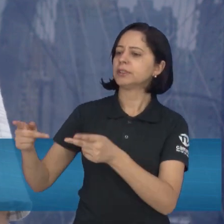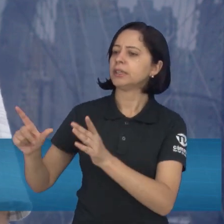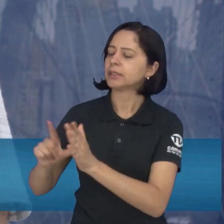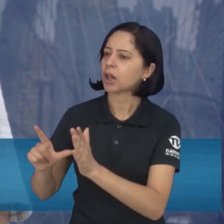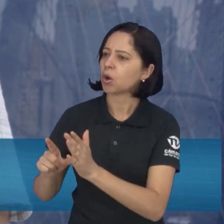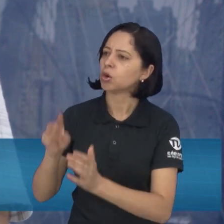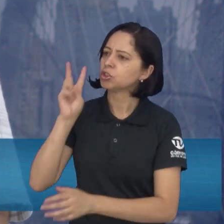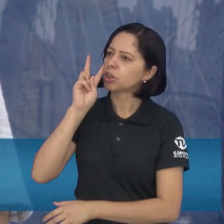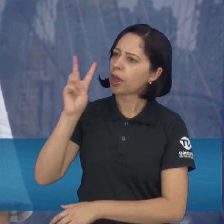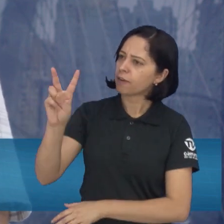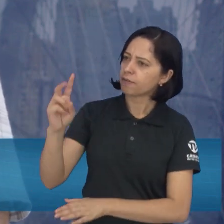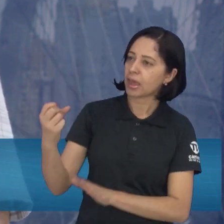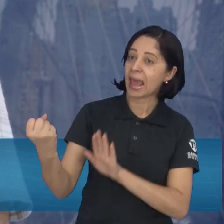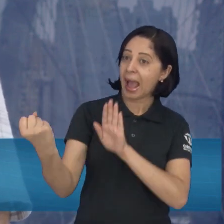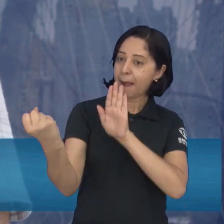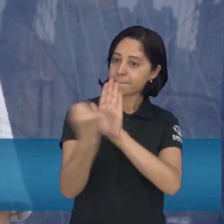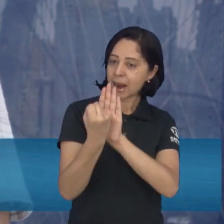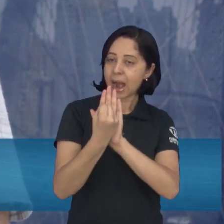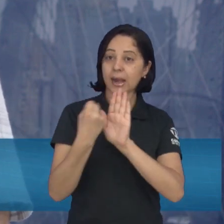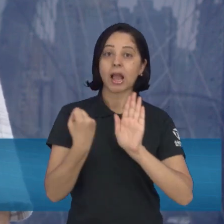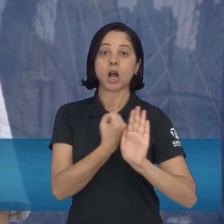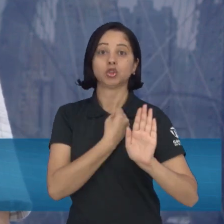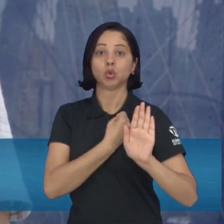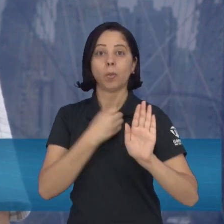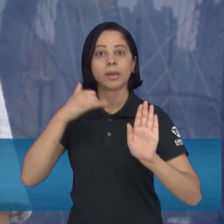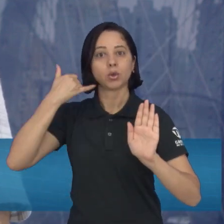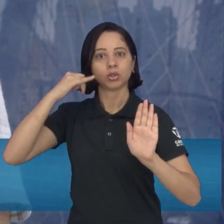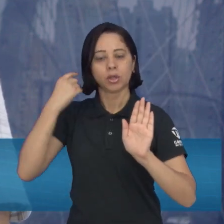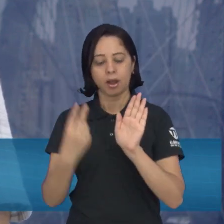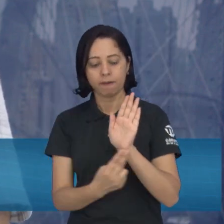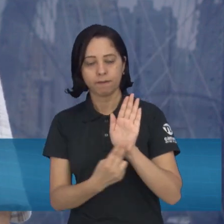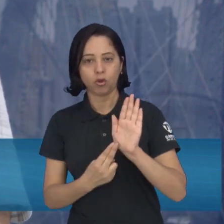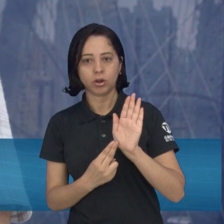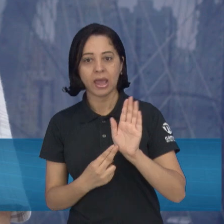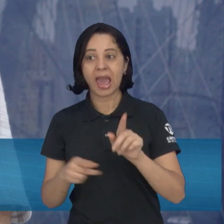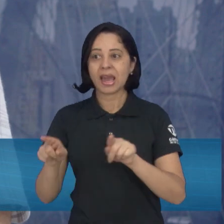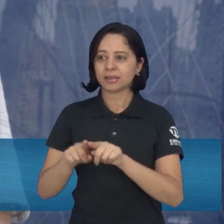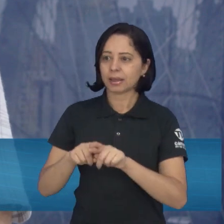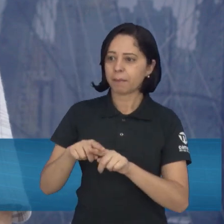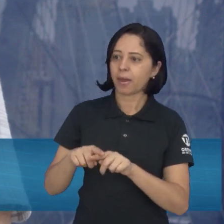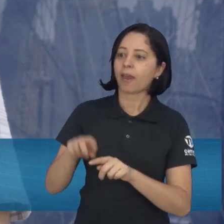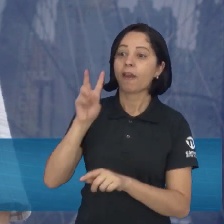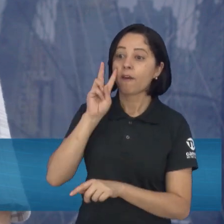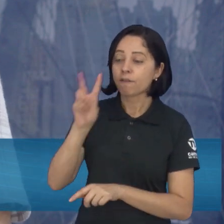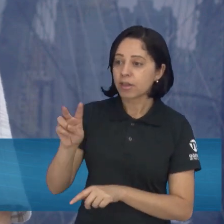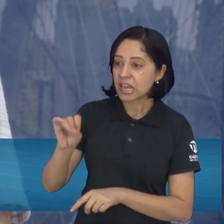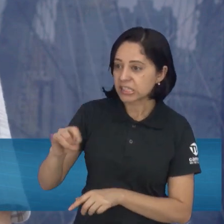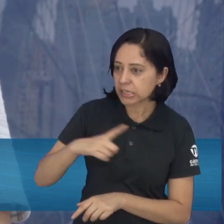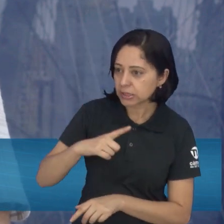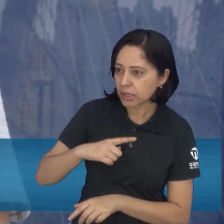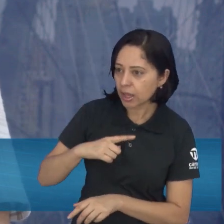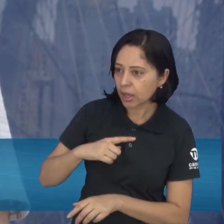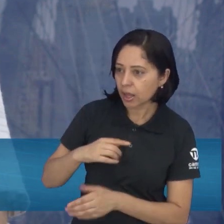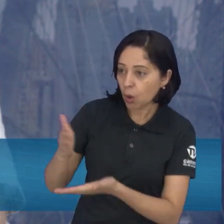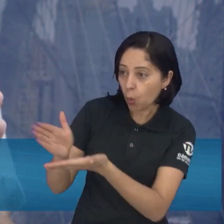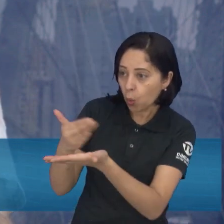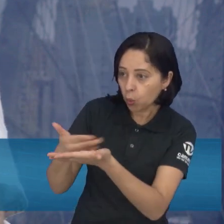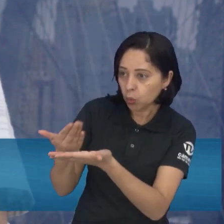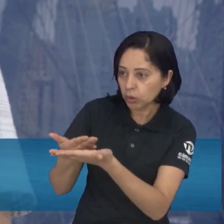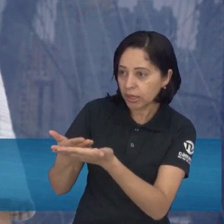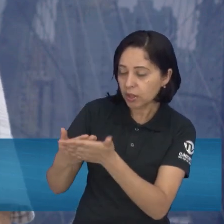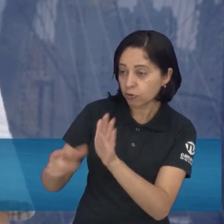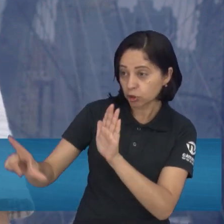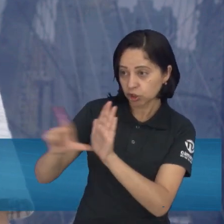selo com o telefone está lá, verifica se tem o código do consumidor. Você sabe, Dani, que isso é obrigatório por lei, ter um